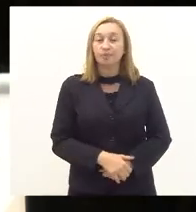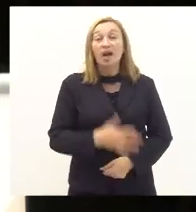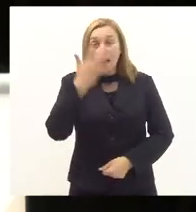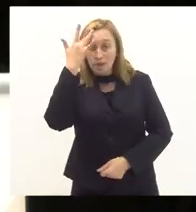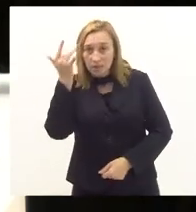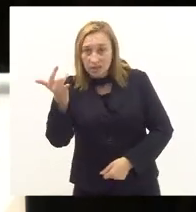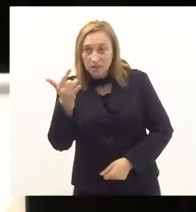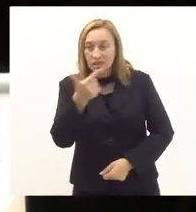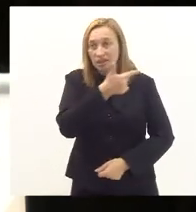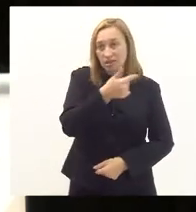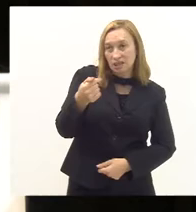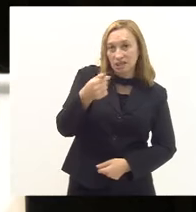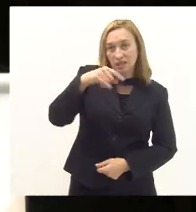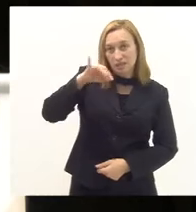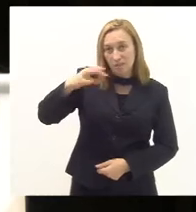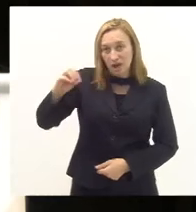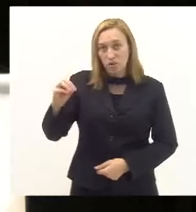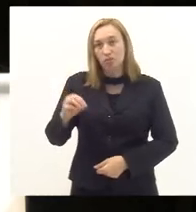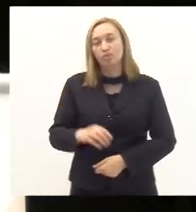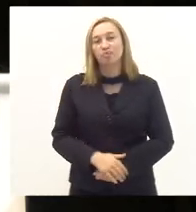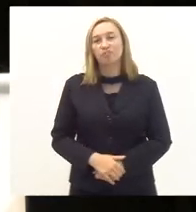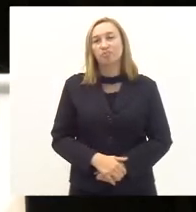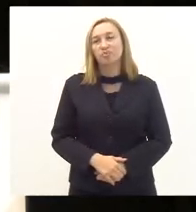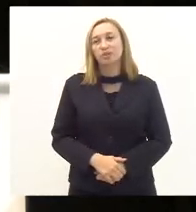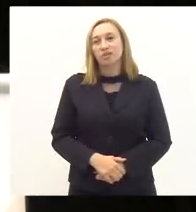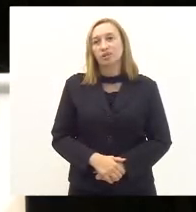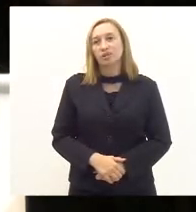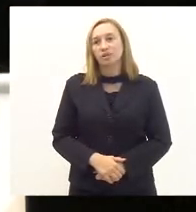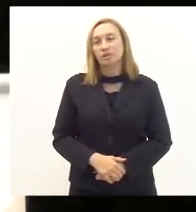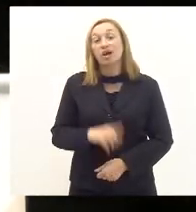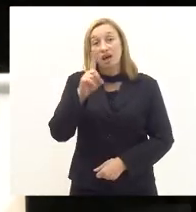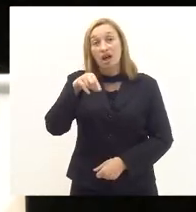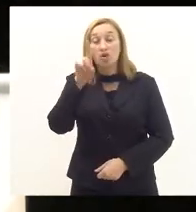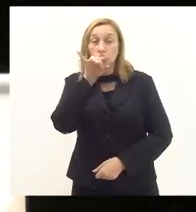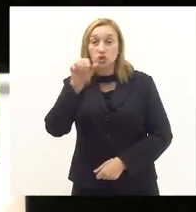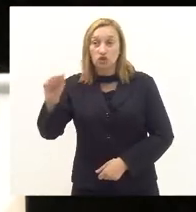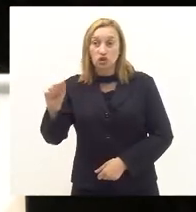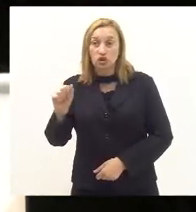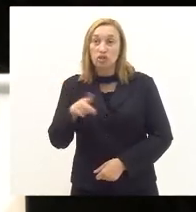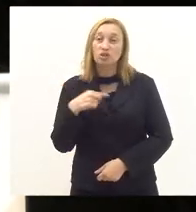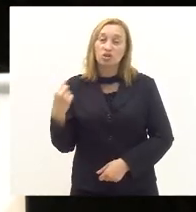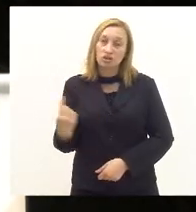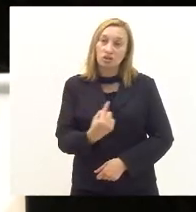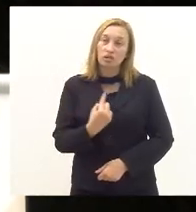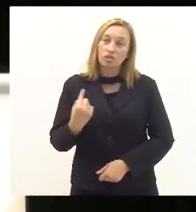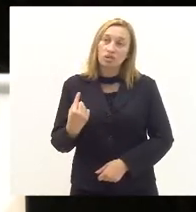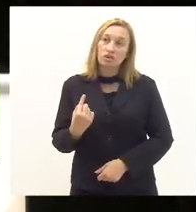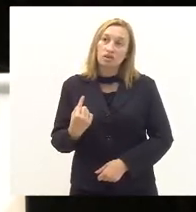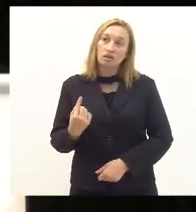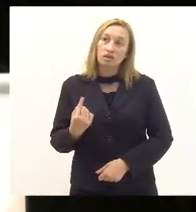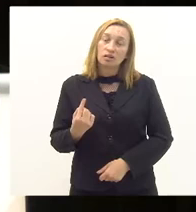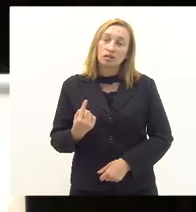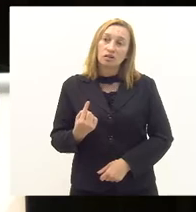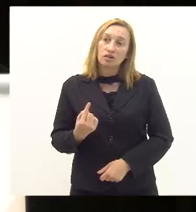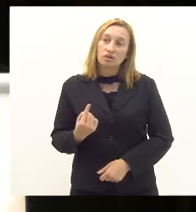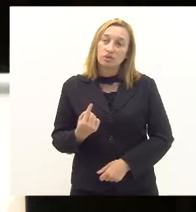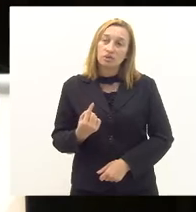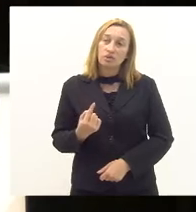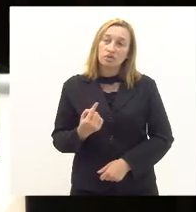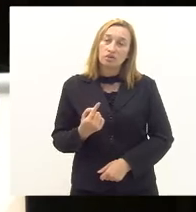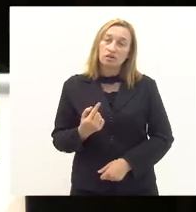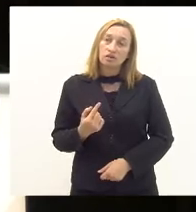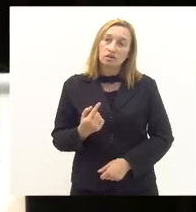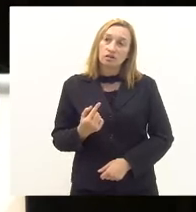Amanhã, 17 de maio, é o dia que nós vamos reafirmar a